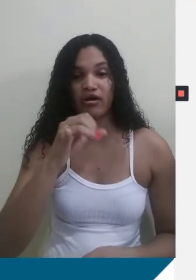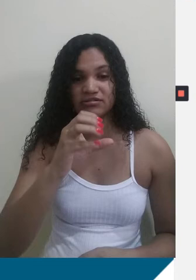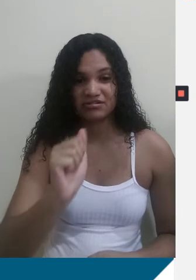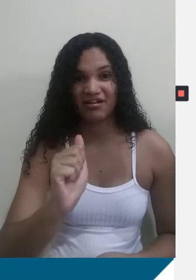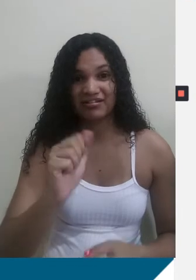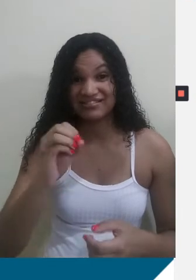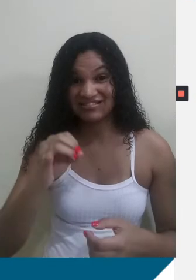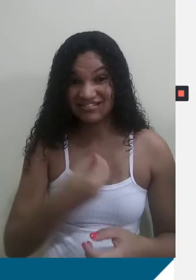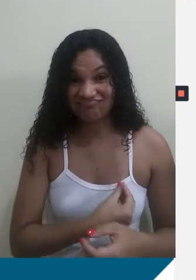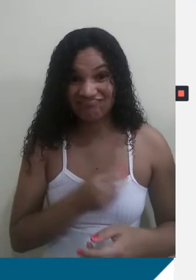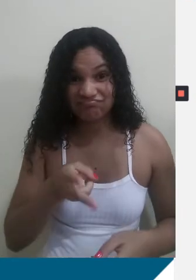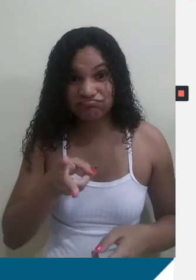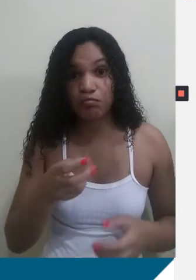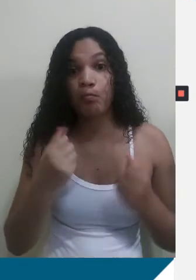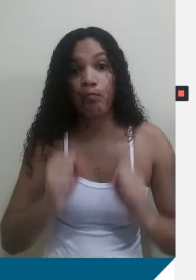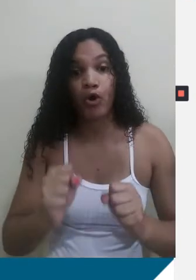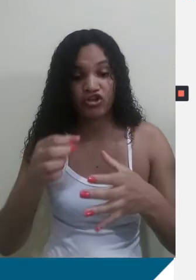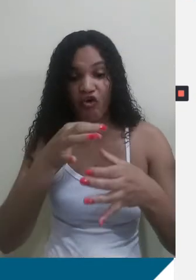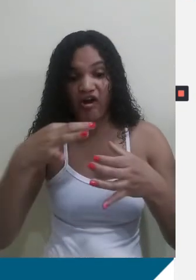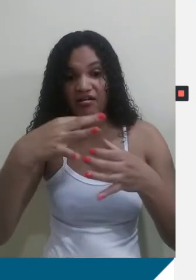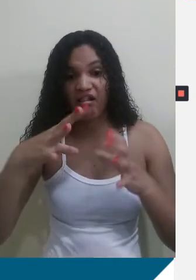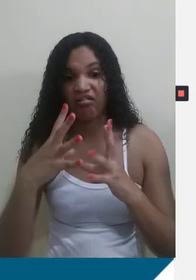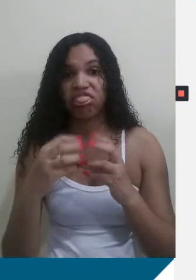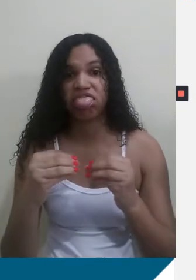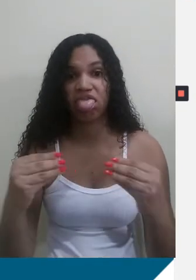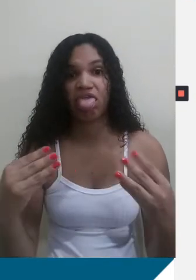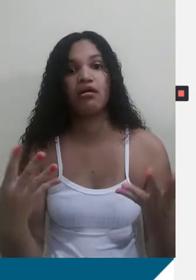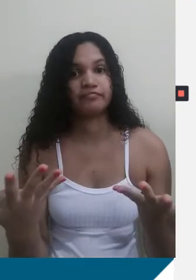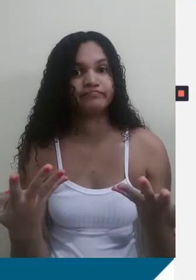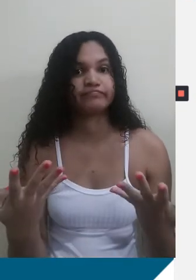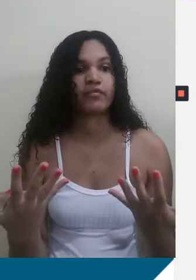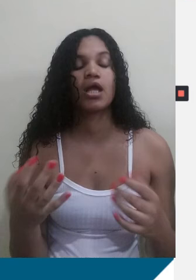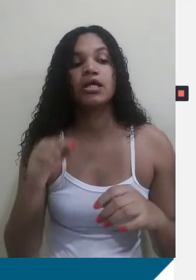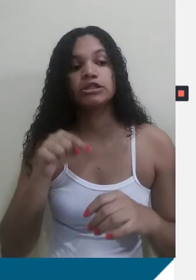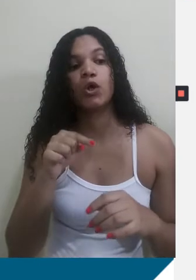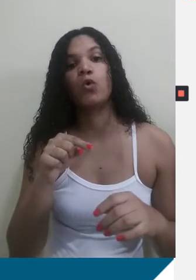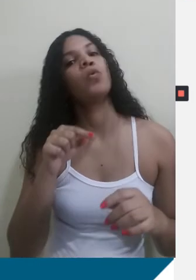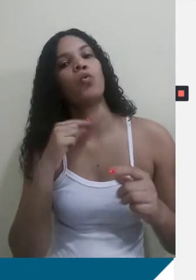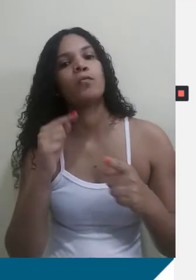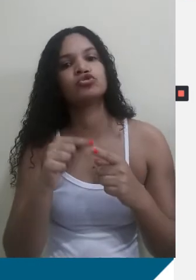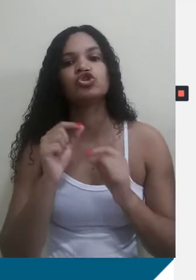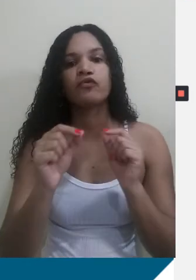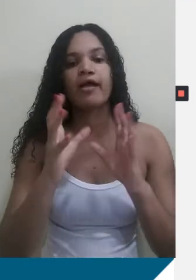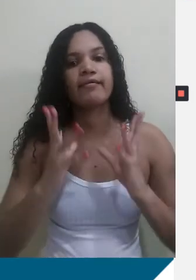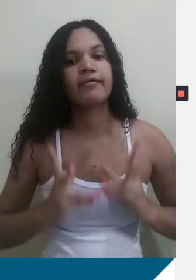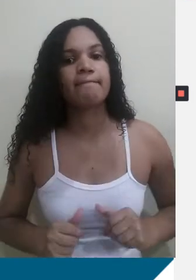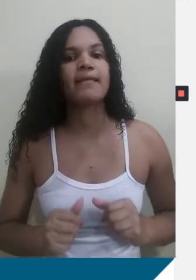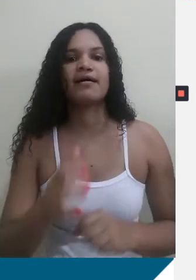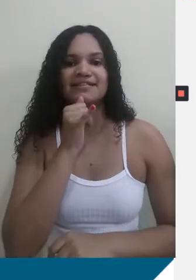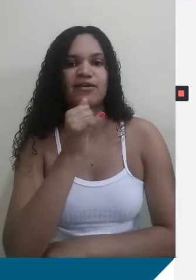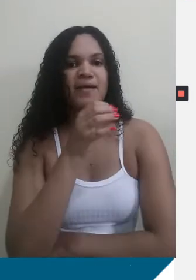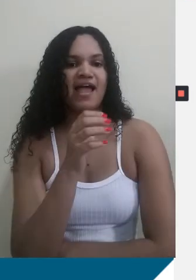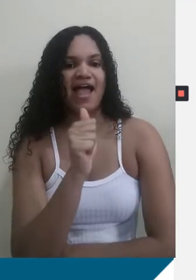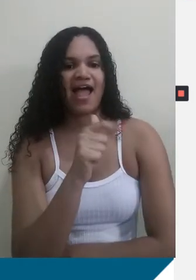elas precisam ser destruídas, degradadas, decompostas. Uma dessas substâncias é o peróxido de hidrogênio, a água